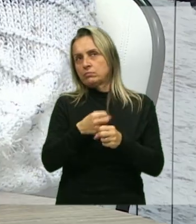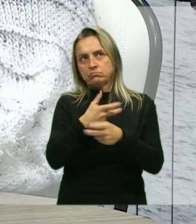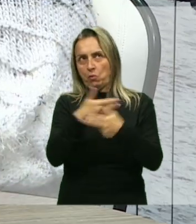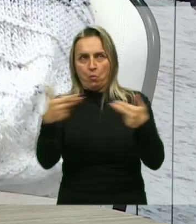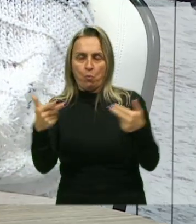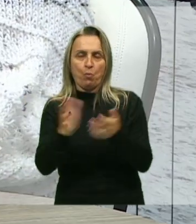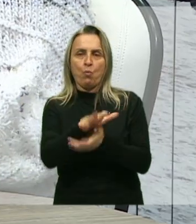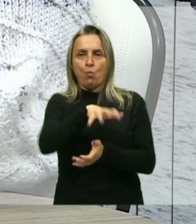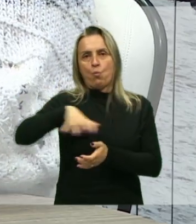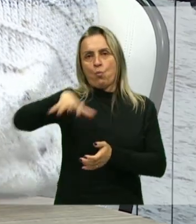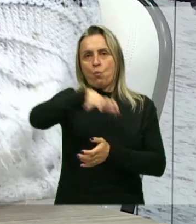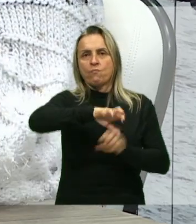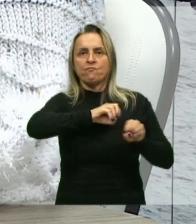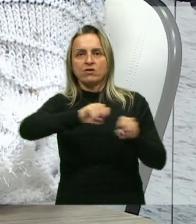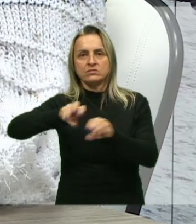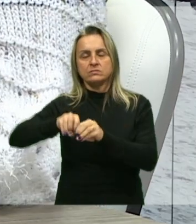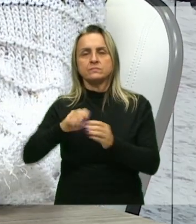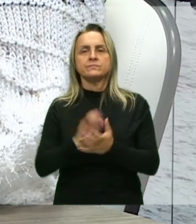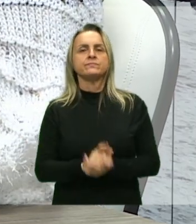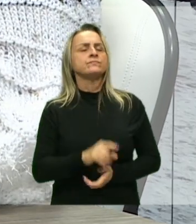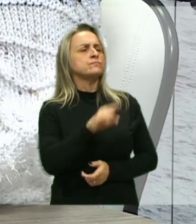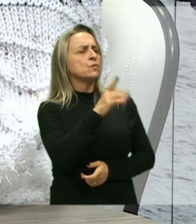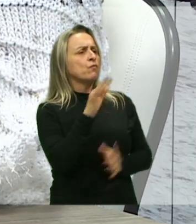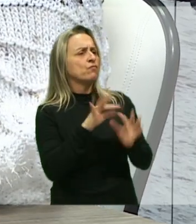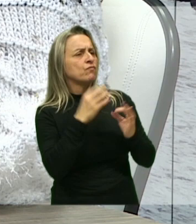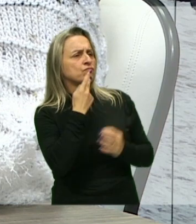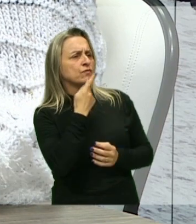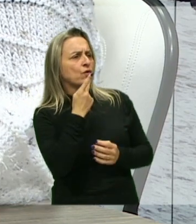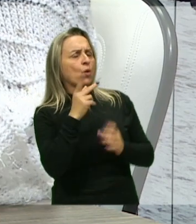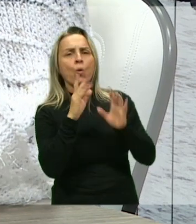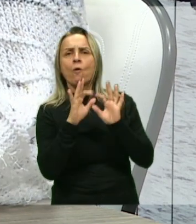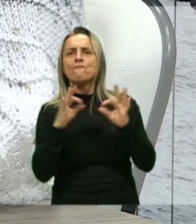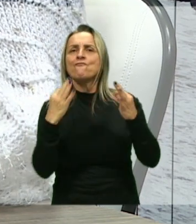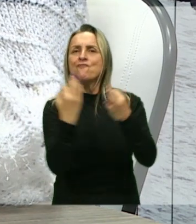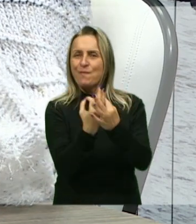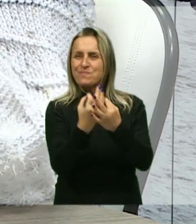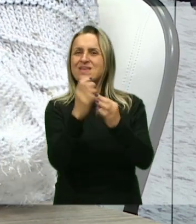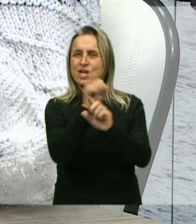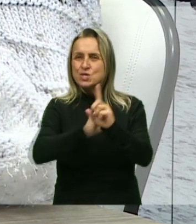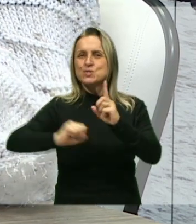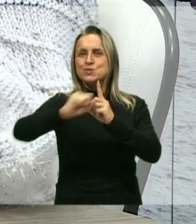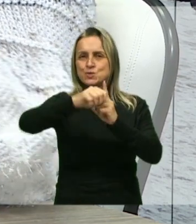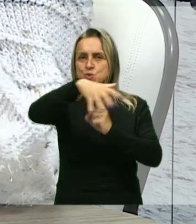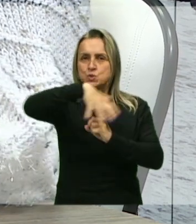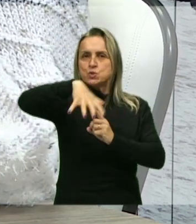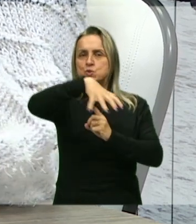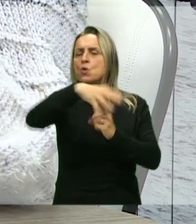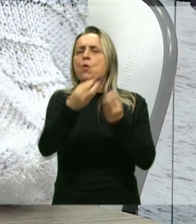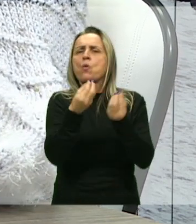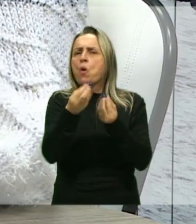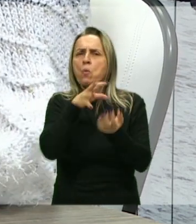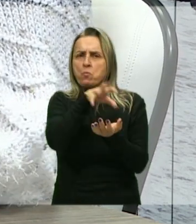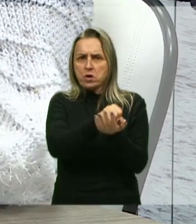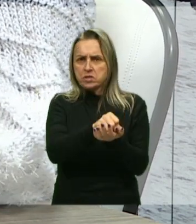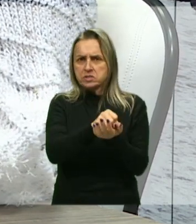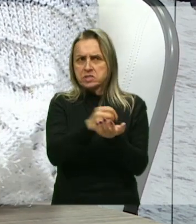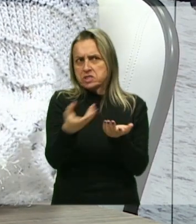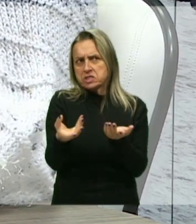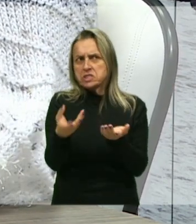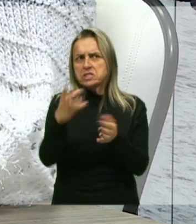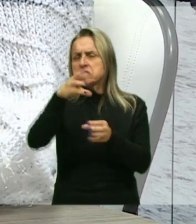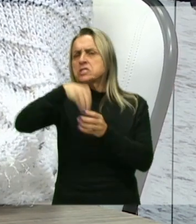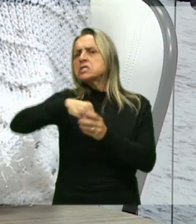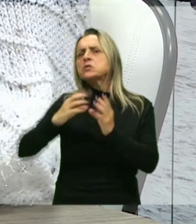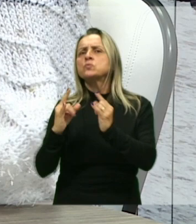famílias socializadoras. Essas famílias, elas são inscritas lá com vocês? O que vocês avaliam para que essa